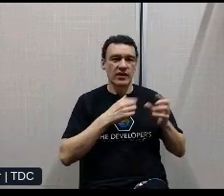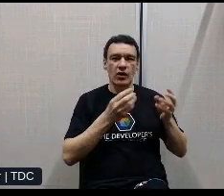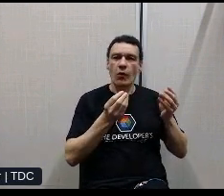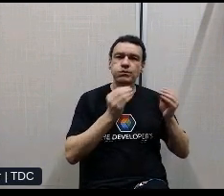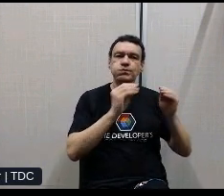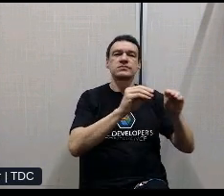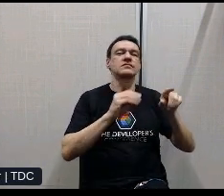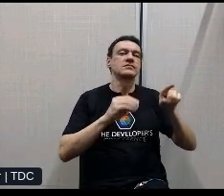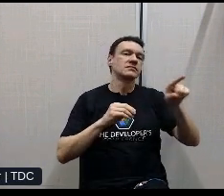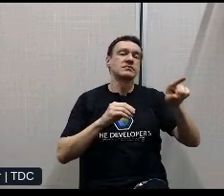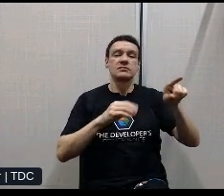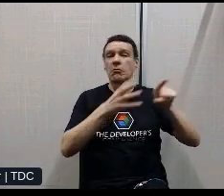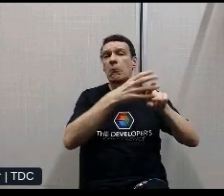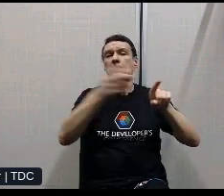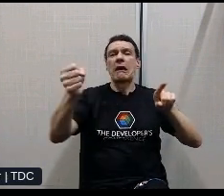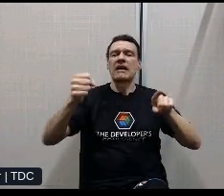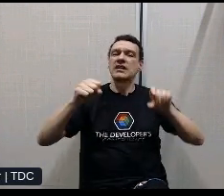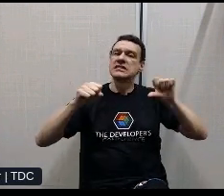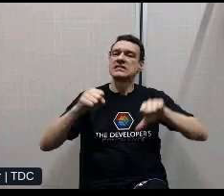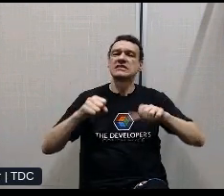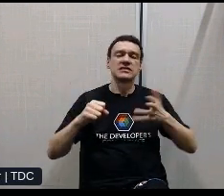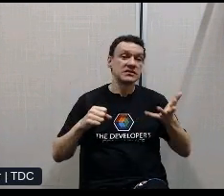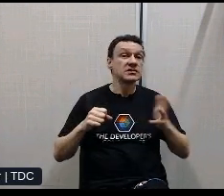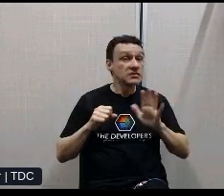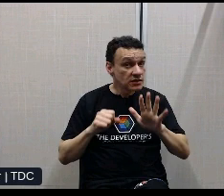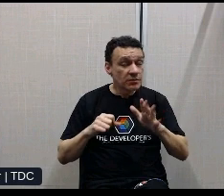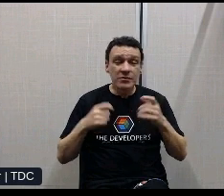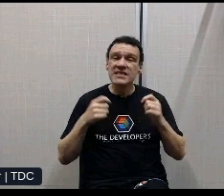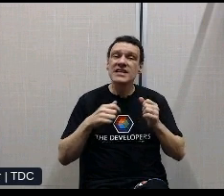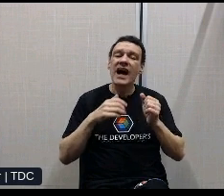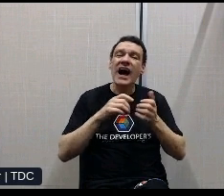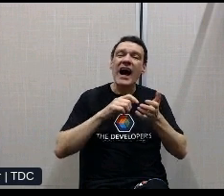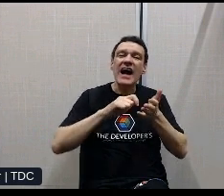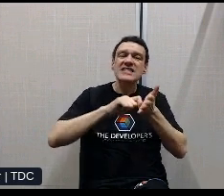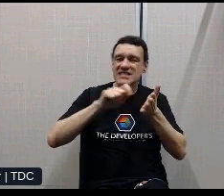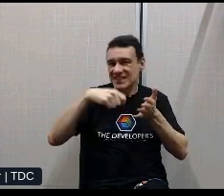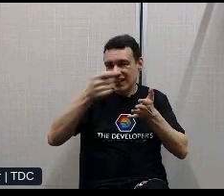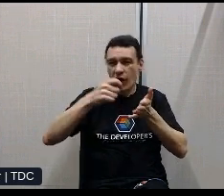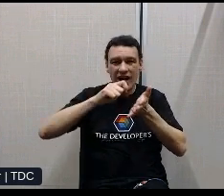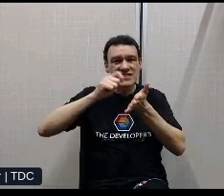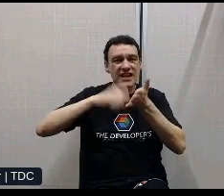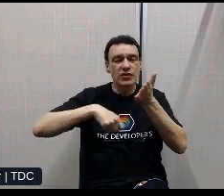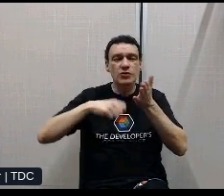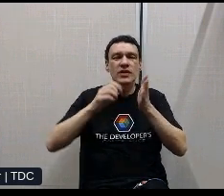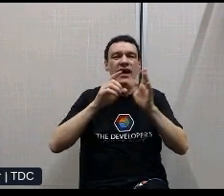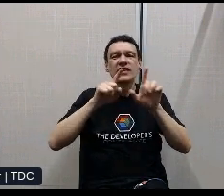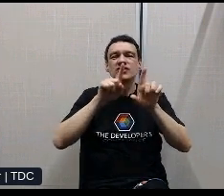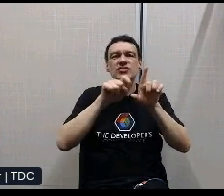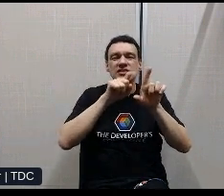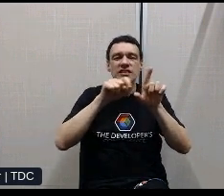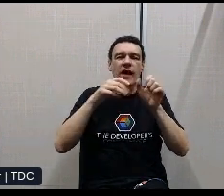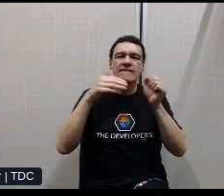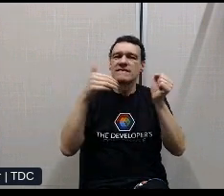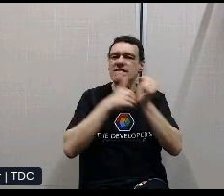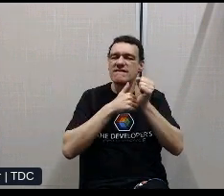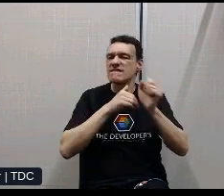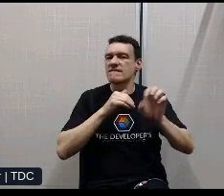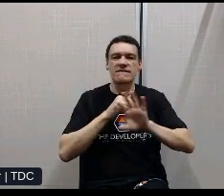ter o blockchain por trás. O blockchain para ajudar a pôr um selo, para ajudar a dar essa garantia